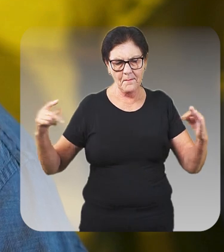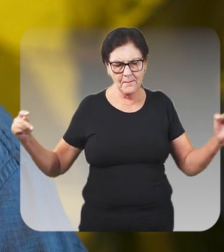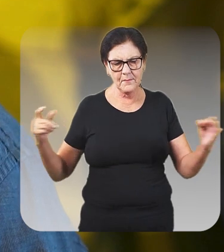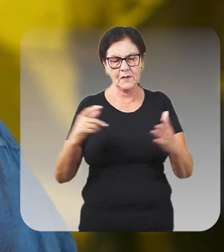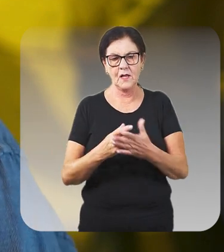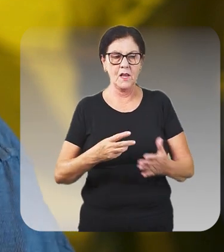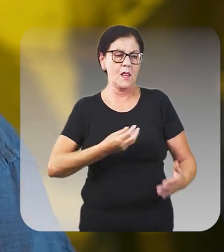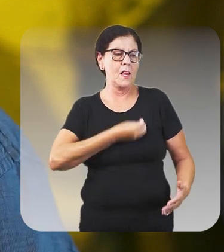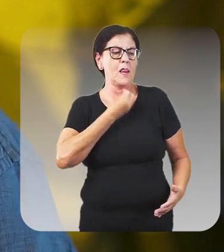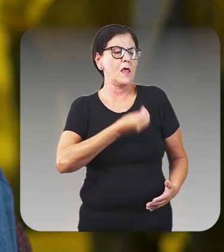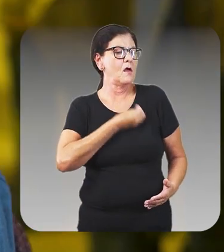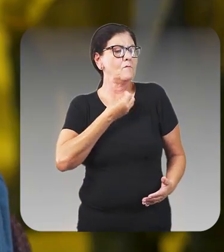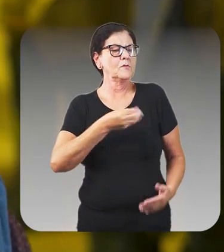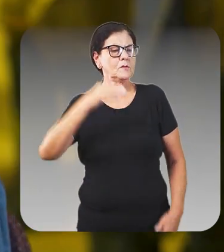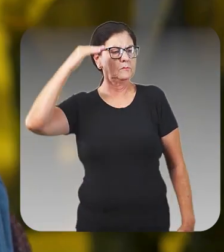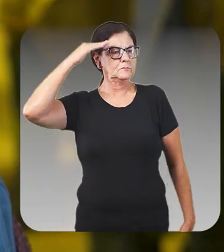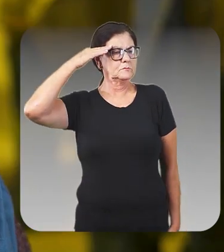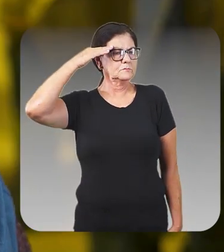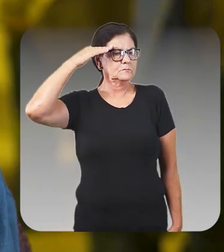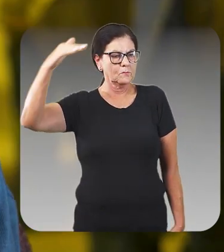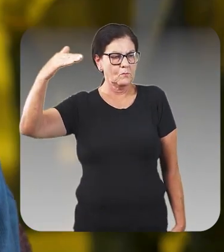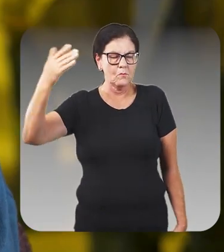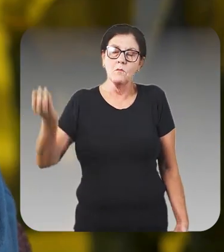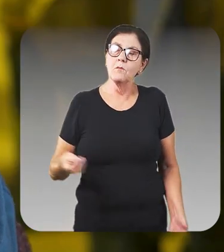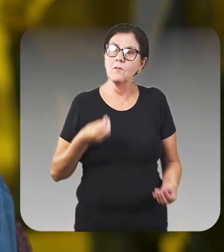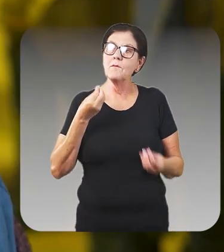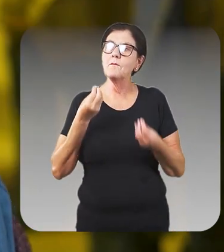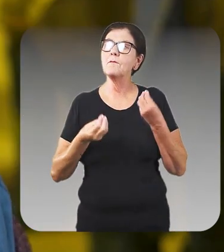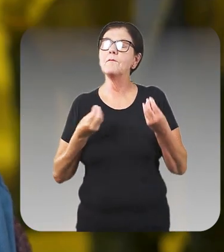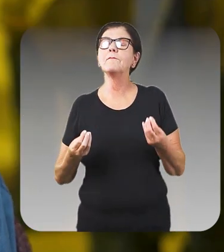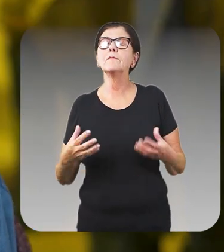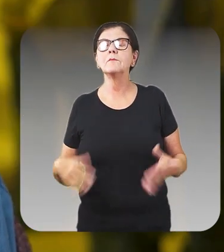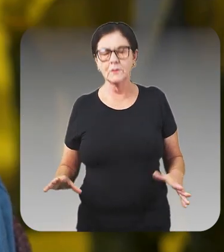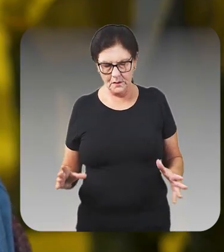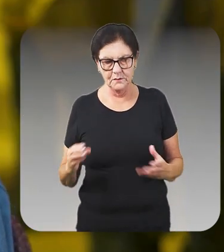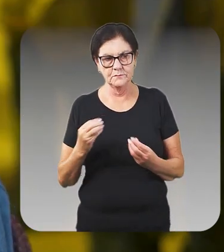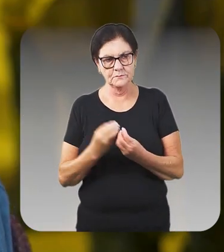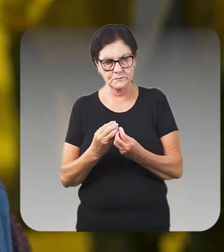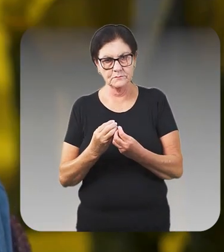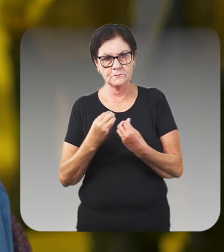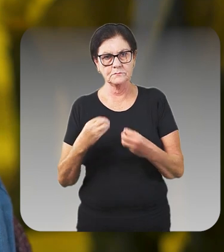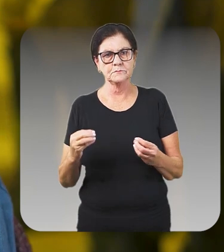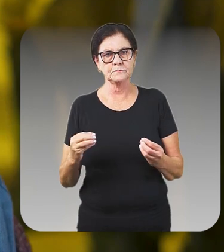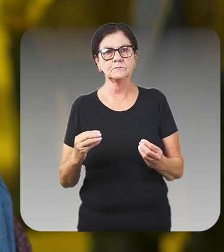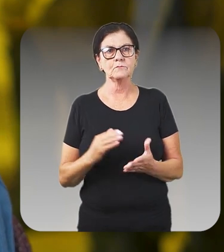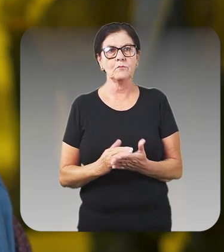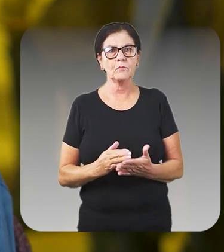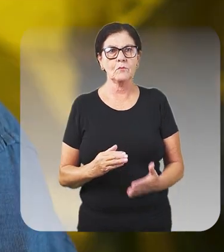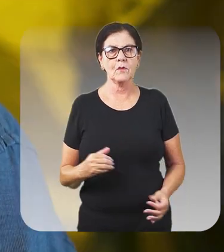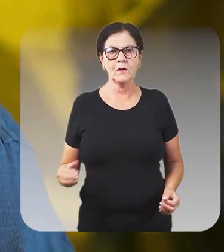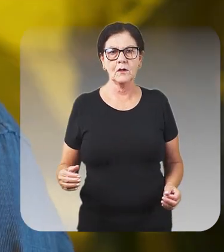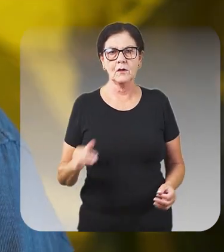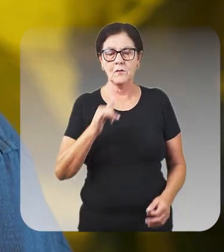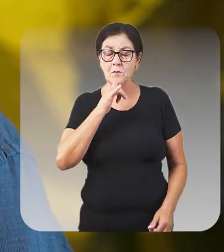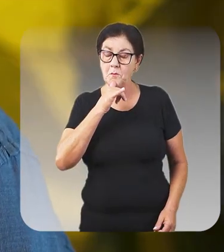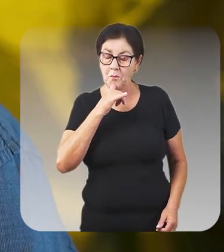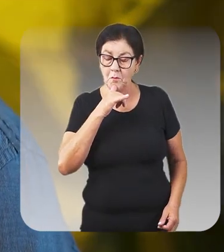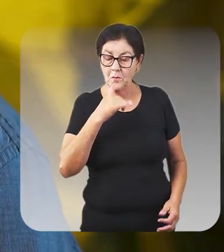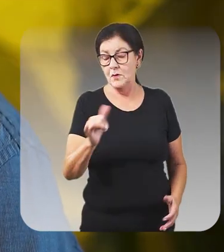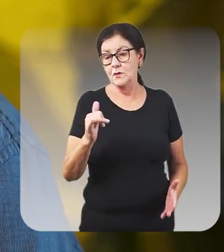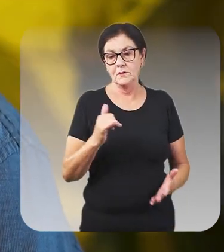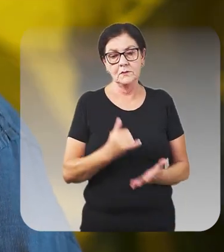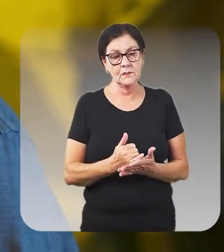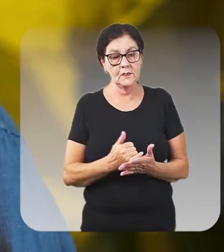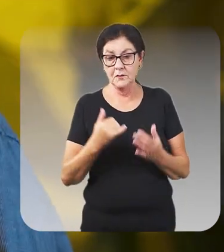da vida do quartel. Então você pega em alguns discursos, em alguns relatórios ministeriais, por exemplo, ministros